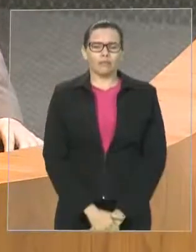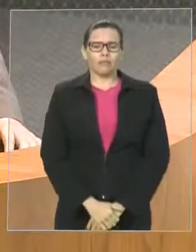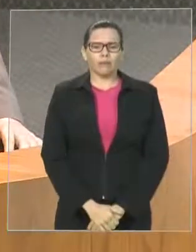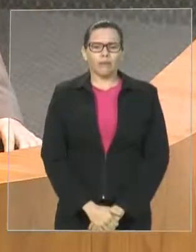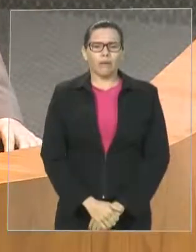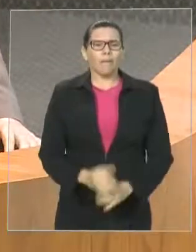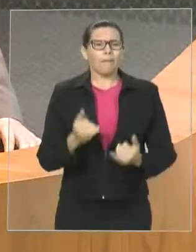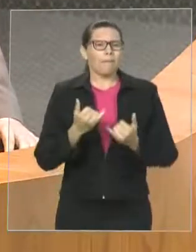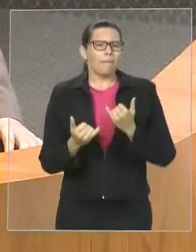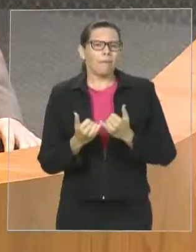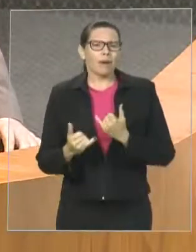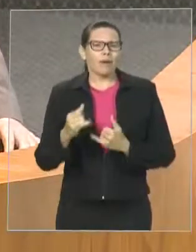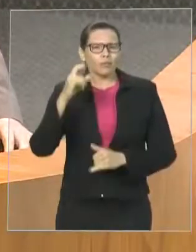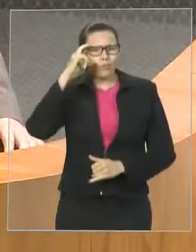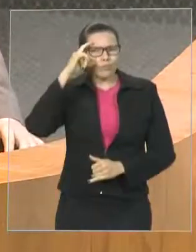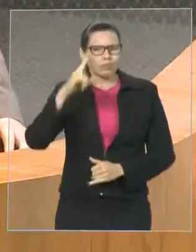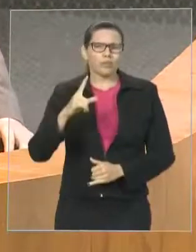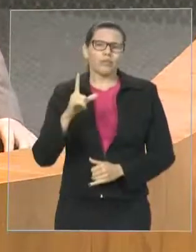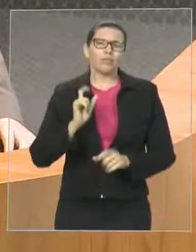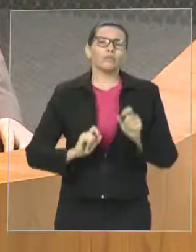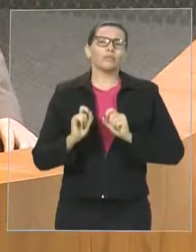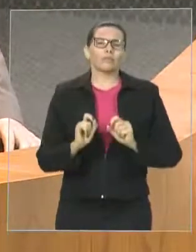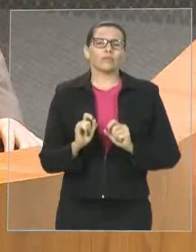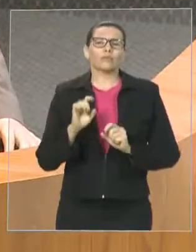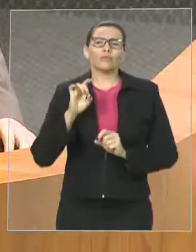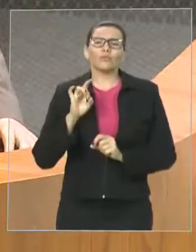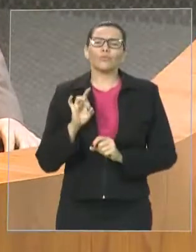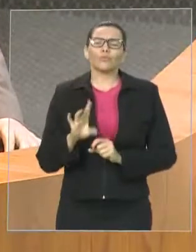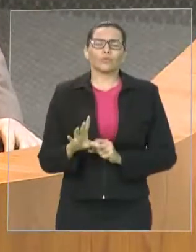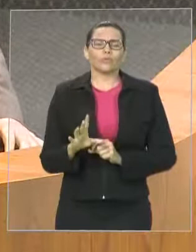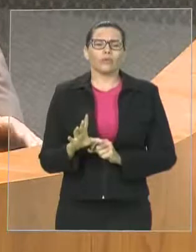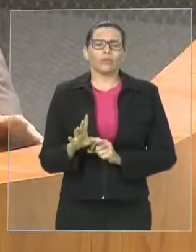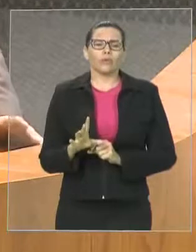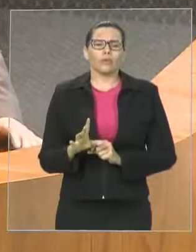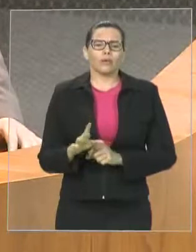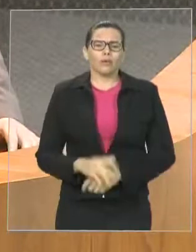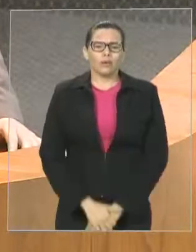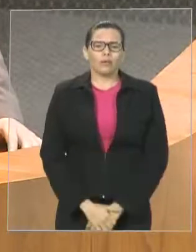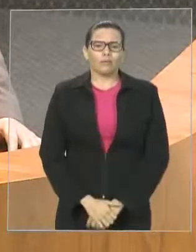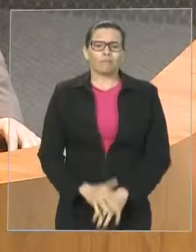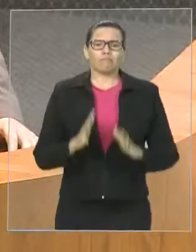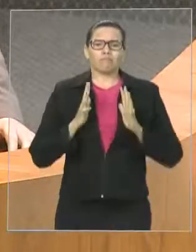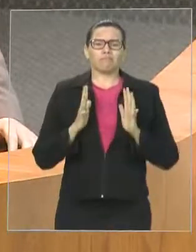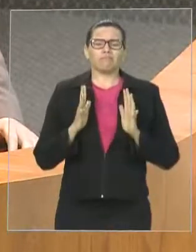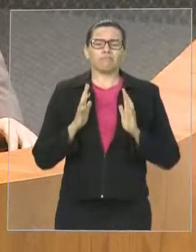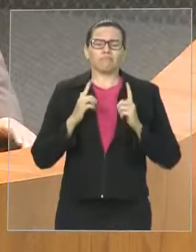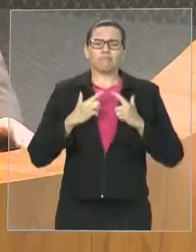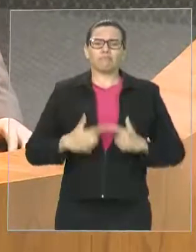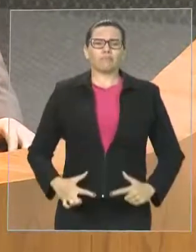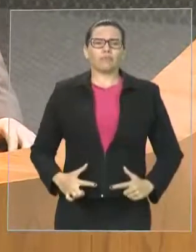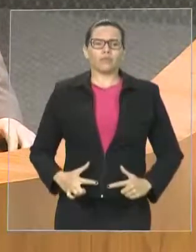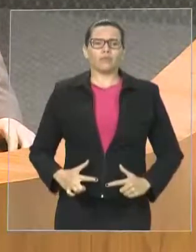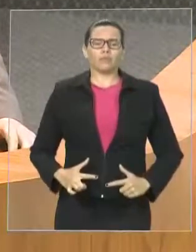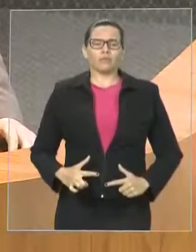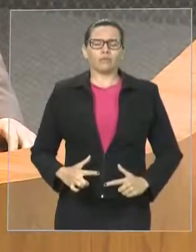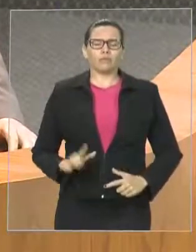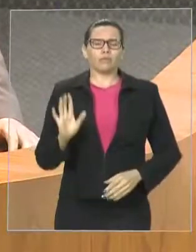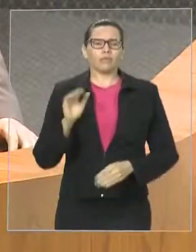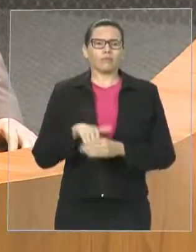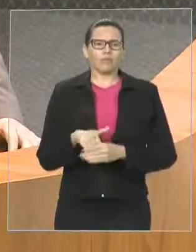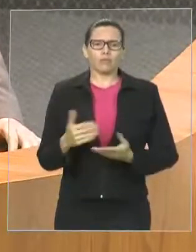que você tenha qualquer divergência no mérito. Então, é um comportamento estranho que a gente não pode deixar